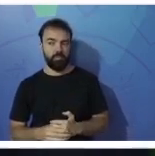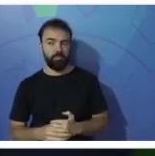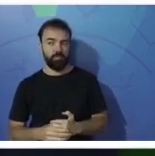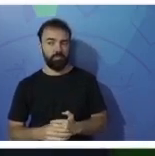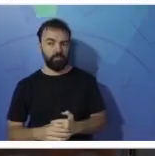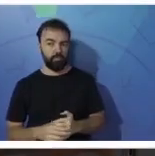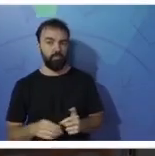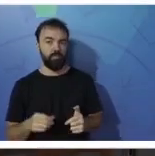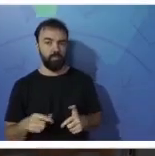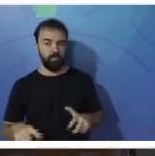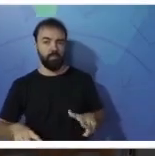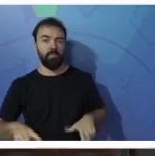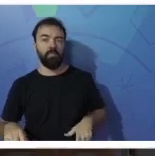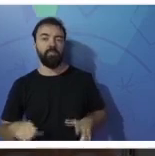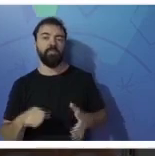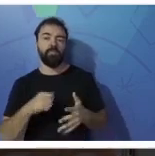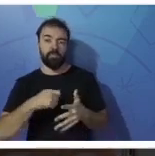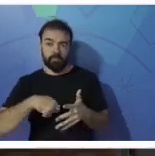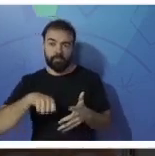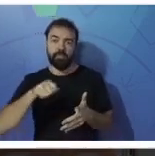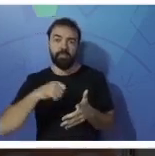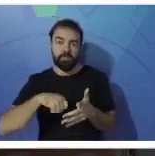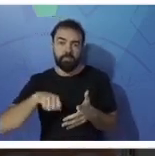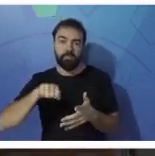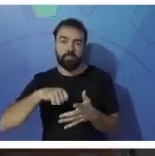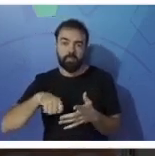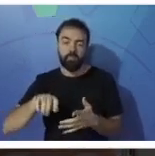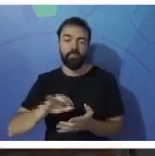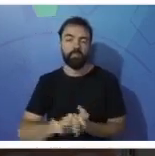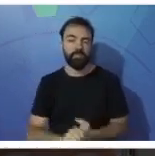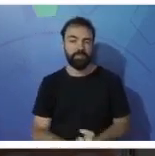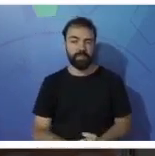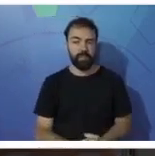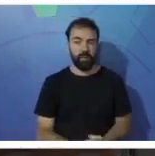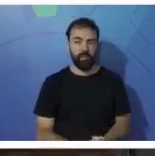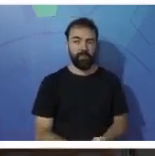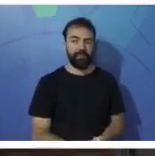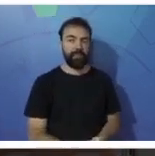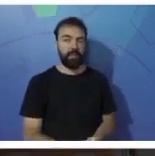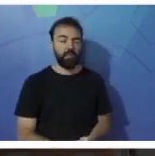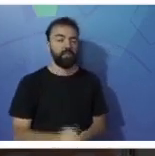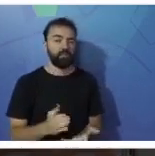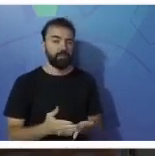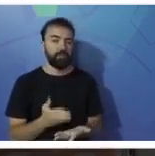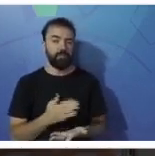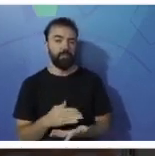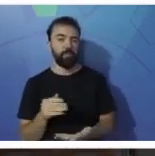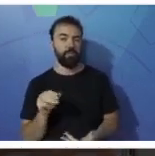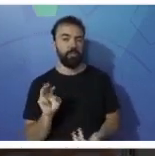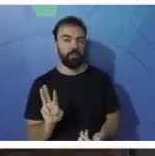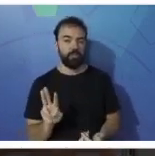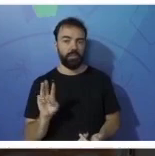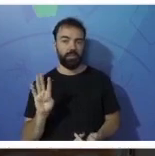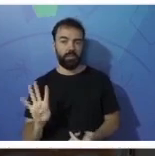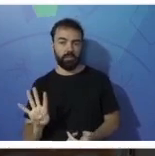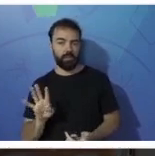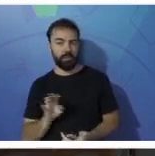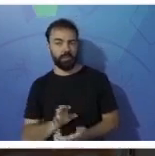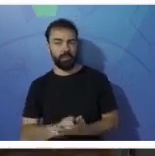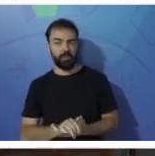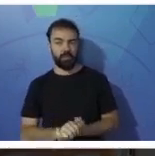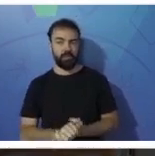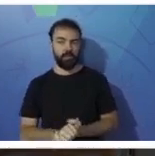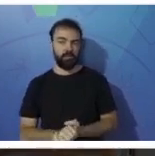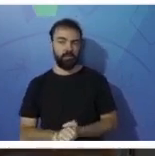nós trabalharmos a escrita agora, ok? Então vamos lá, na página 34, nós